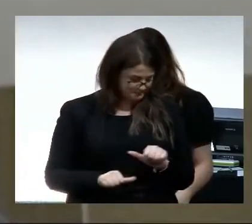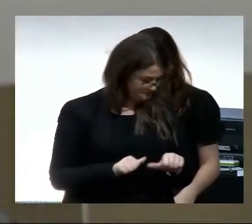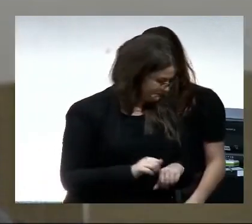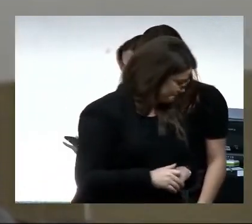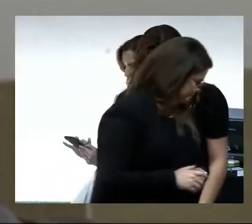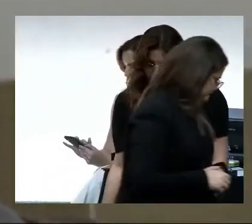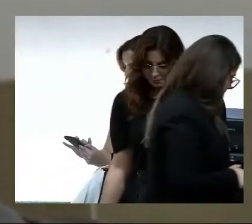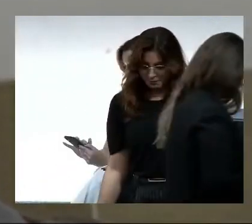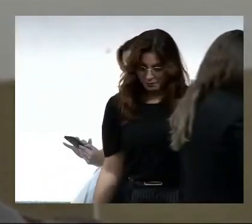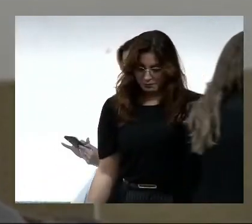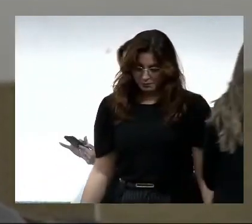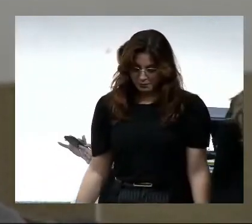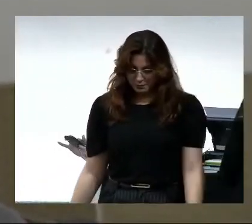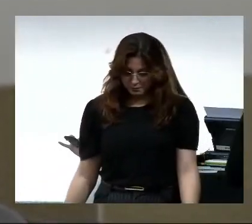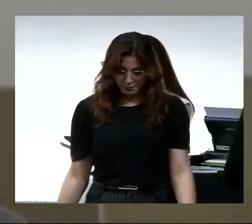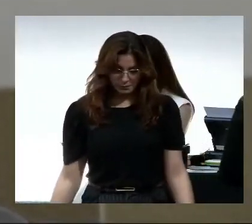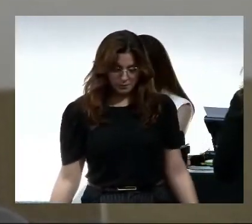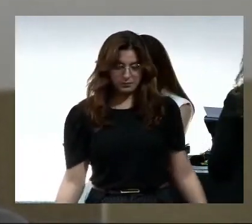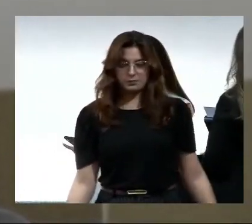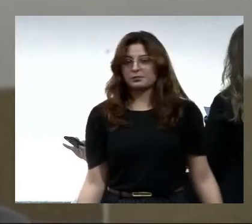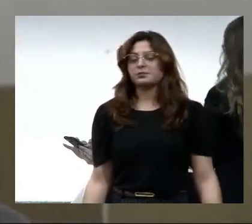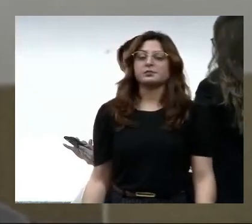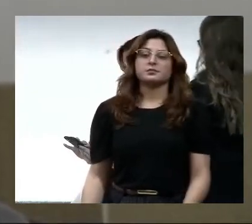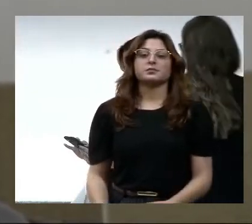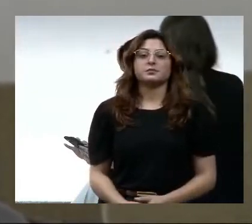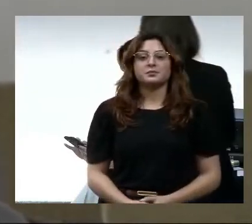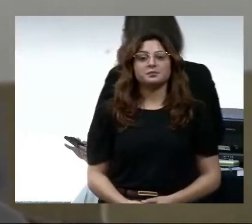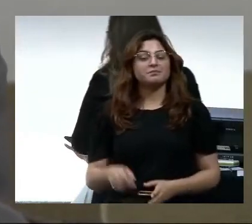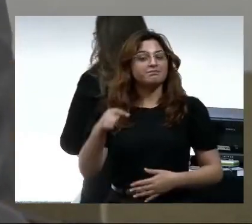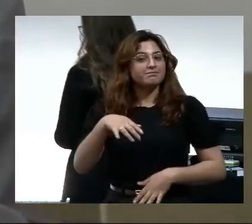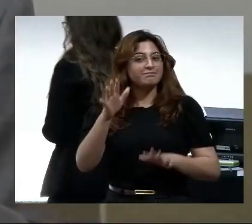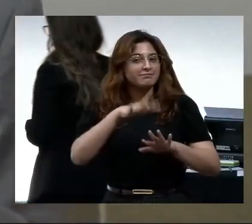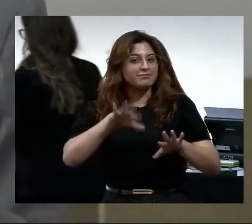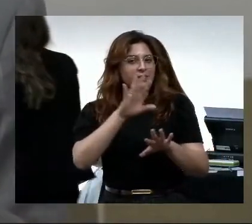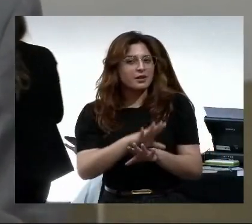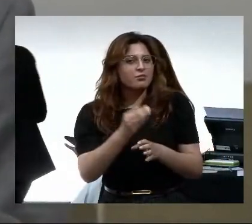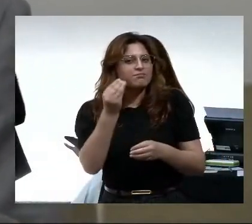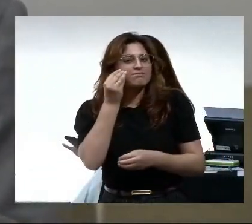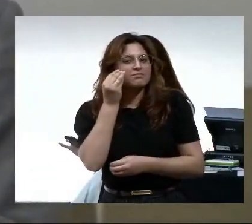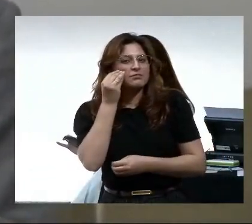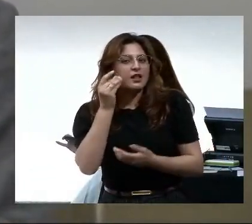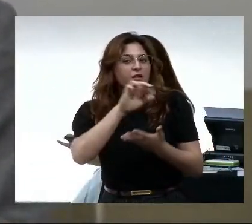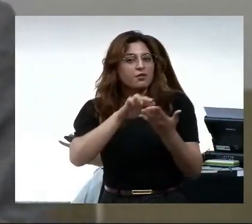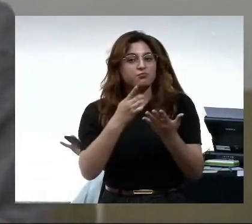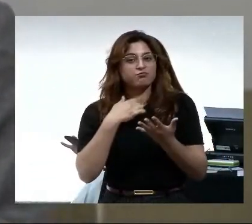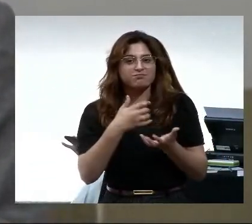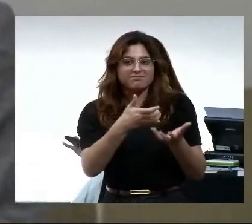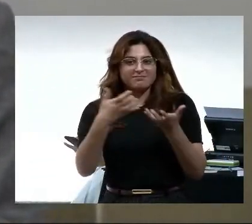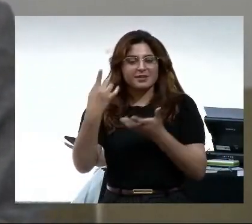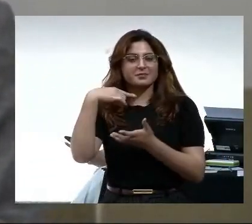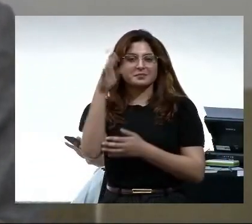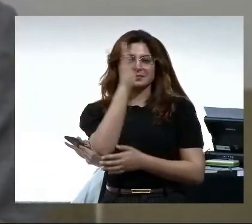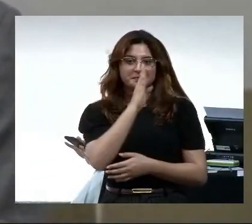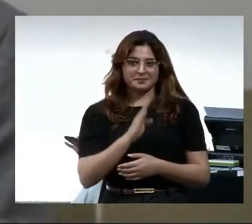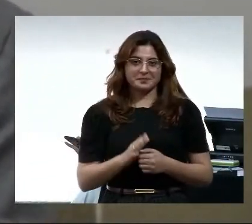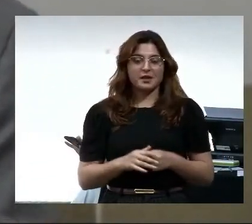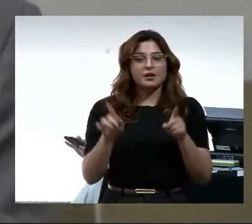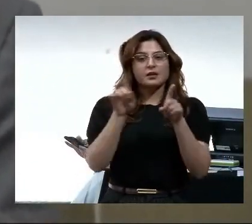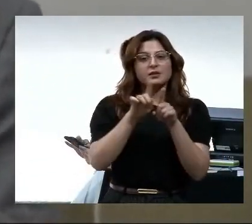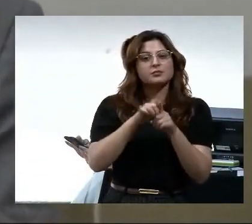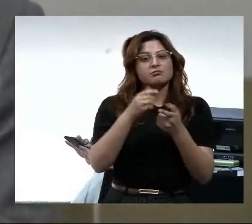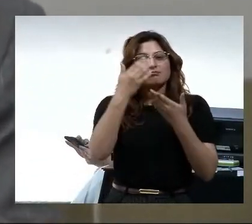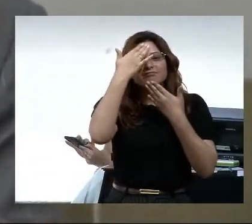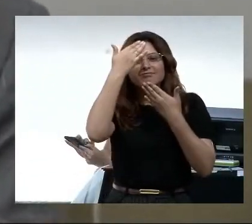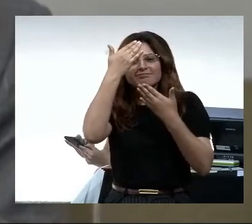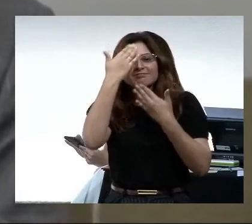caixas de assistência, que aqui todos experimentem a vontade da advocacia brasileira. Agradeço também aos